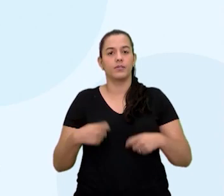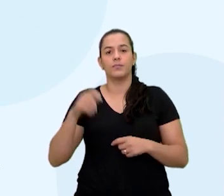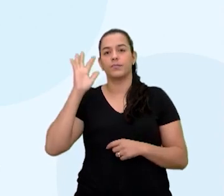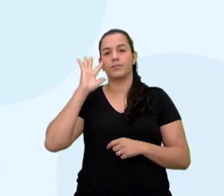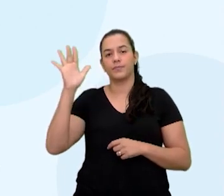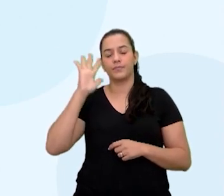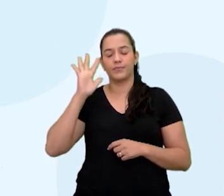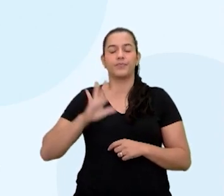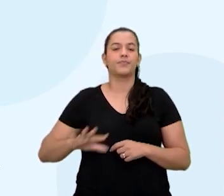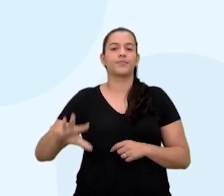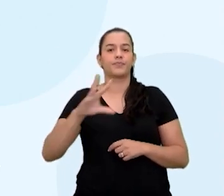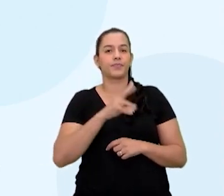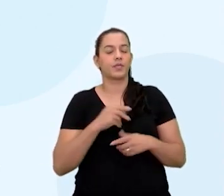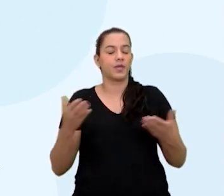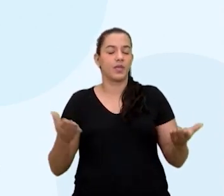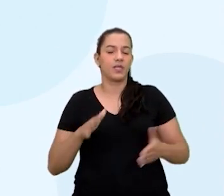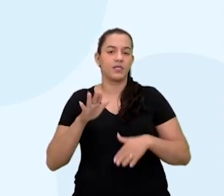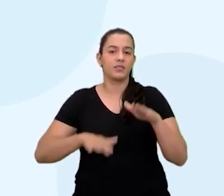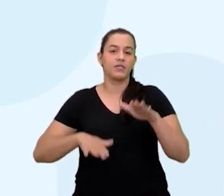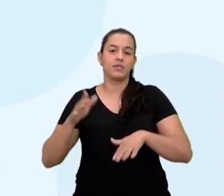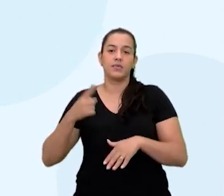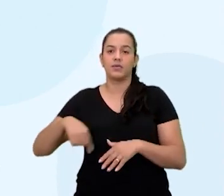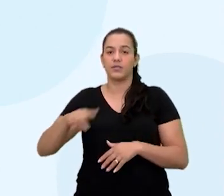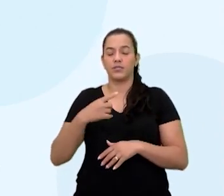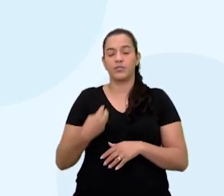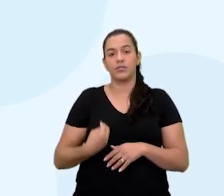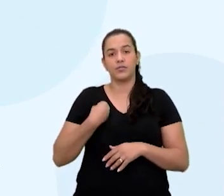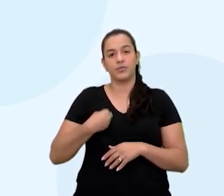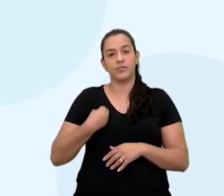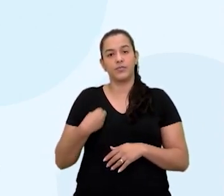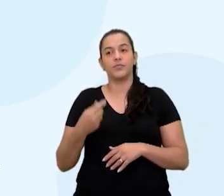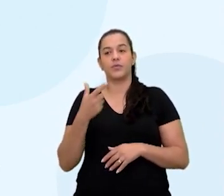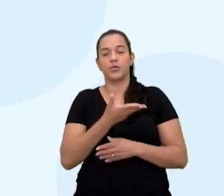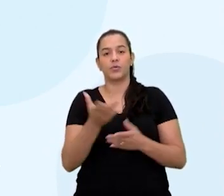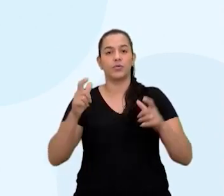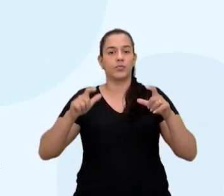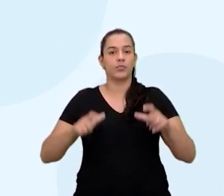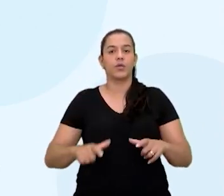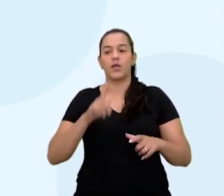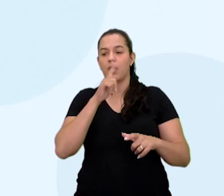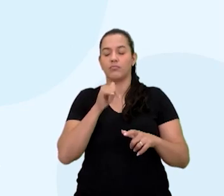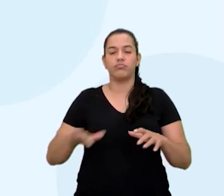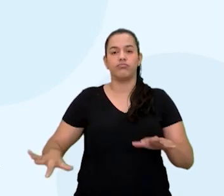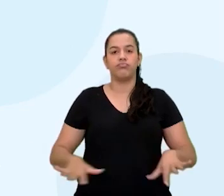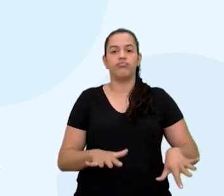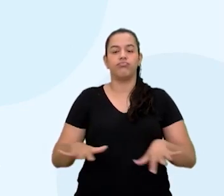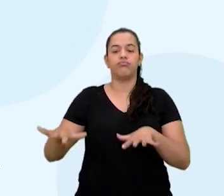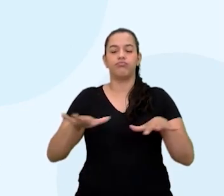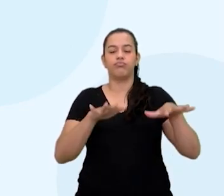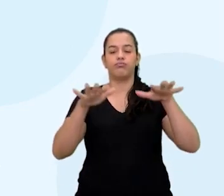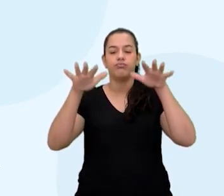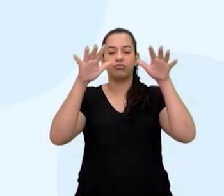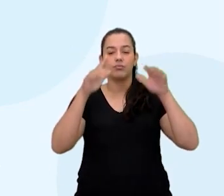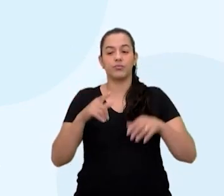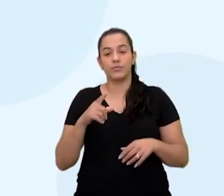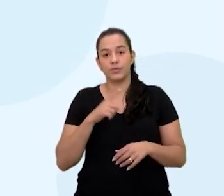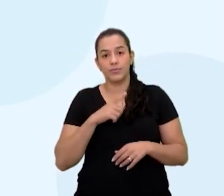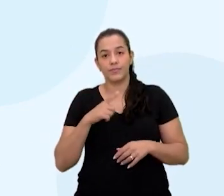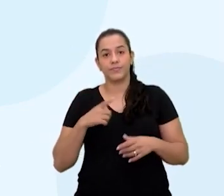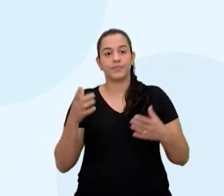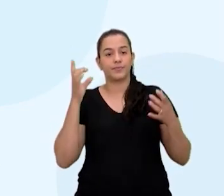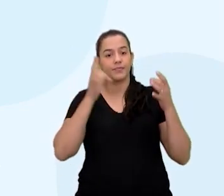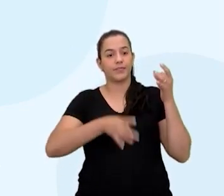vive num local que tem alagamento, tem desmoronamento, tem